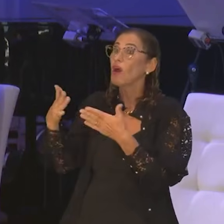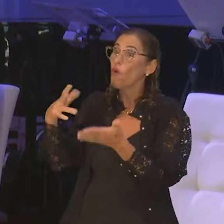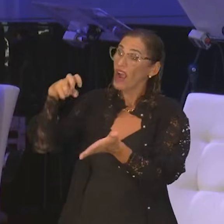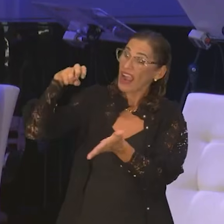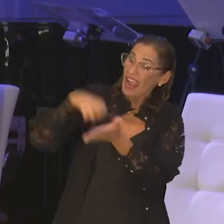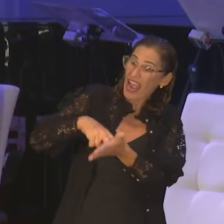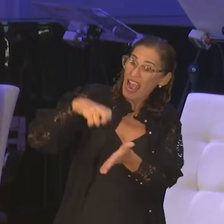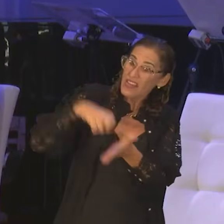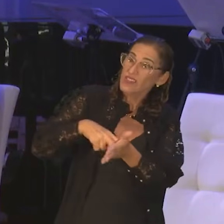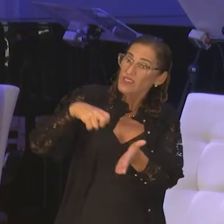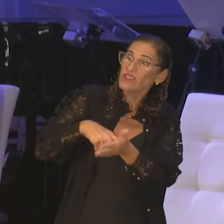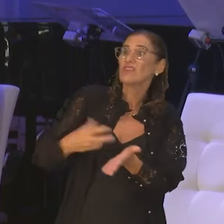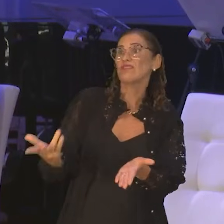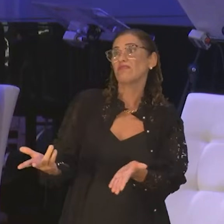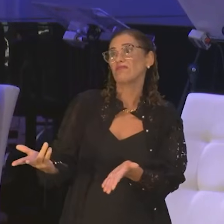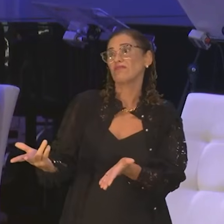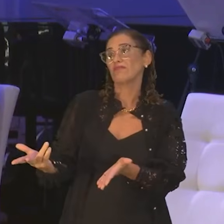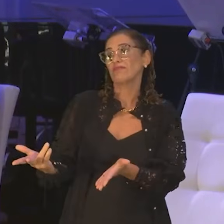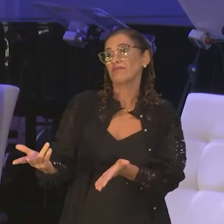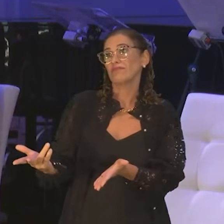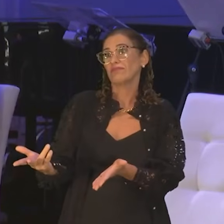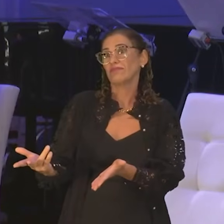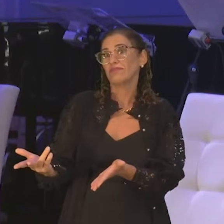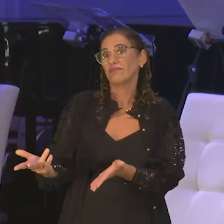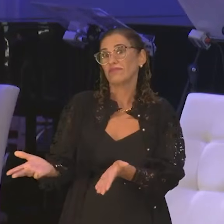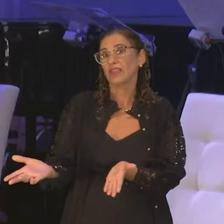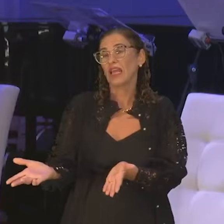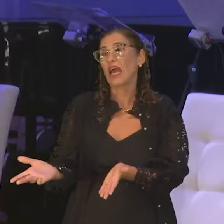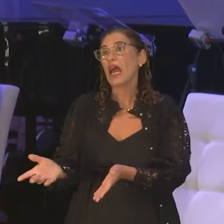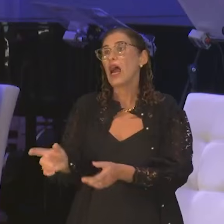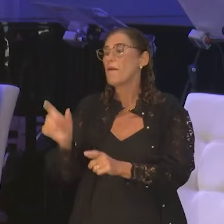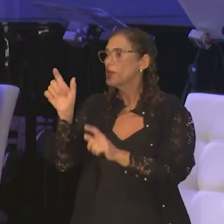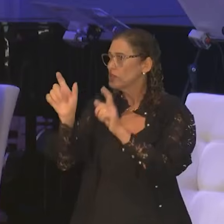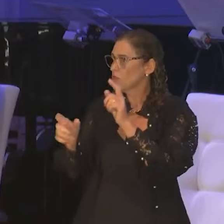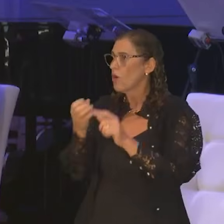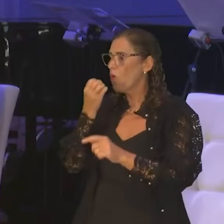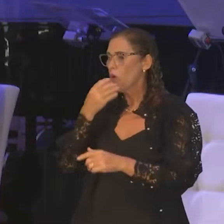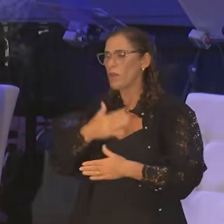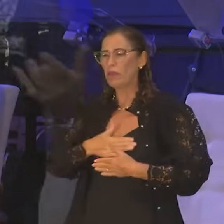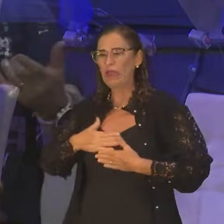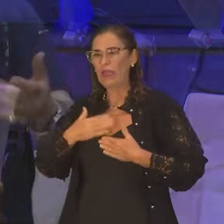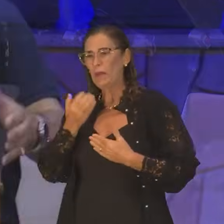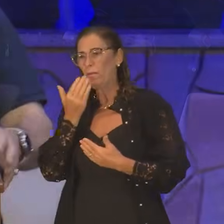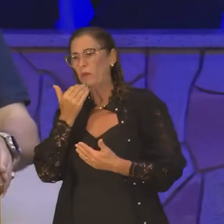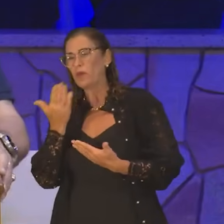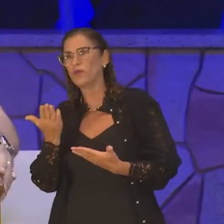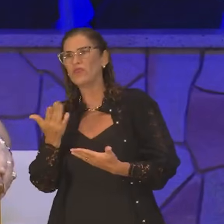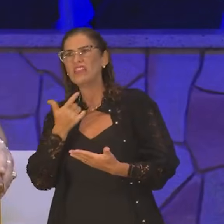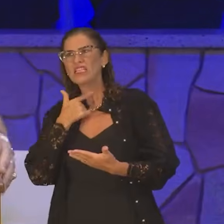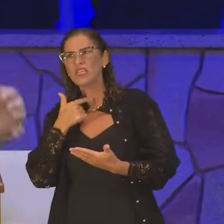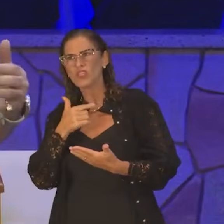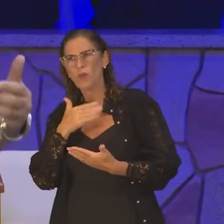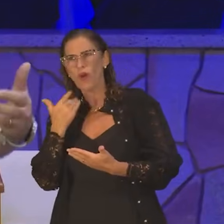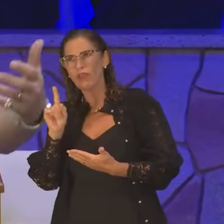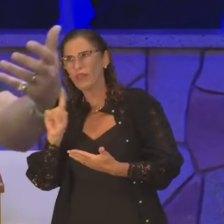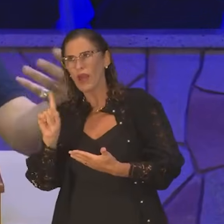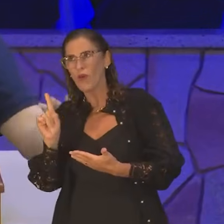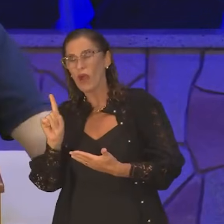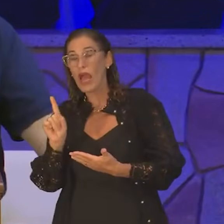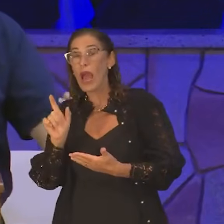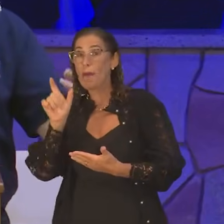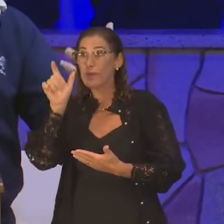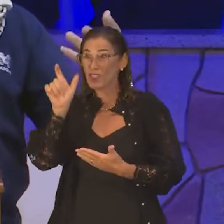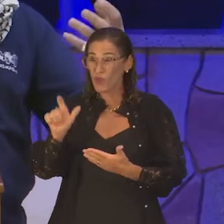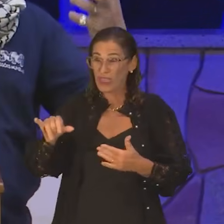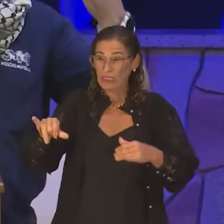Porque não há uma pessoa que vive bem, come bem, tranquila, pacífica, tem tudo, deseja morrer. Mas aquele que está com